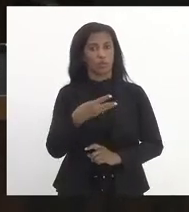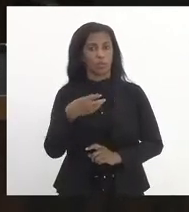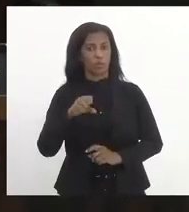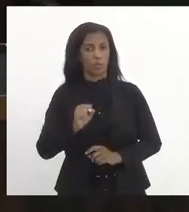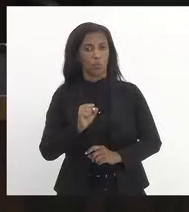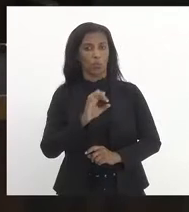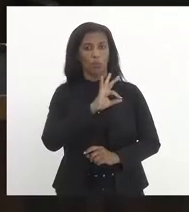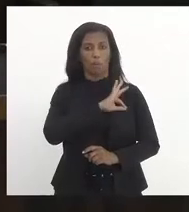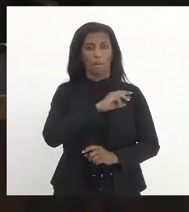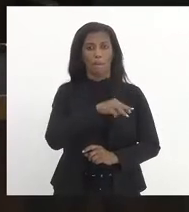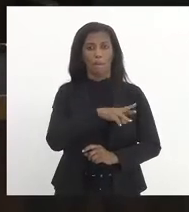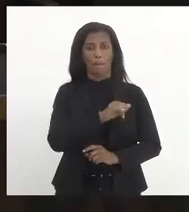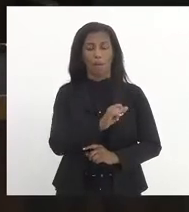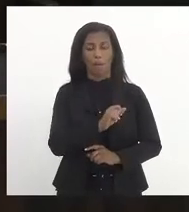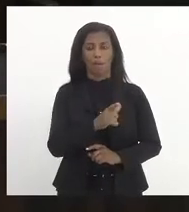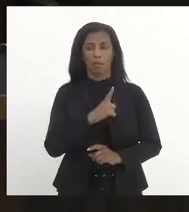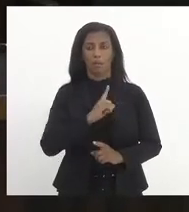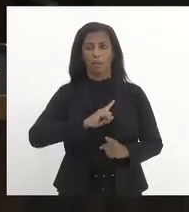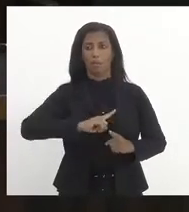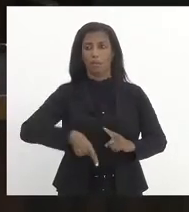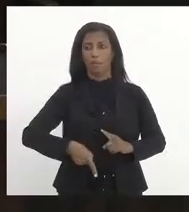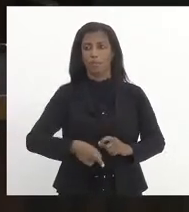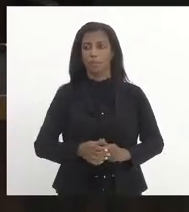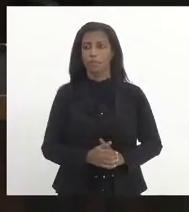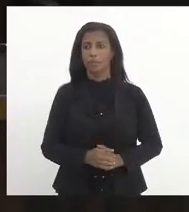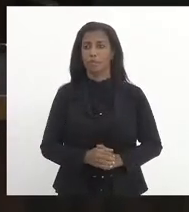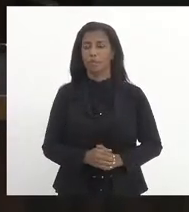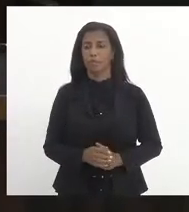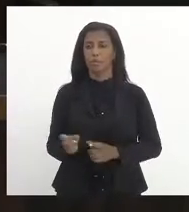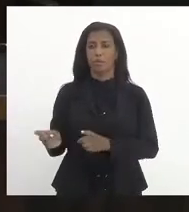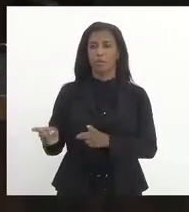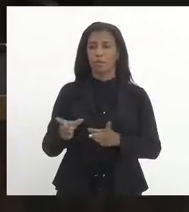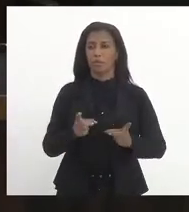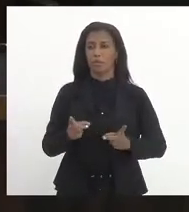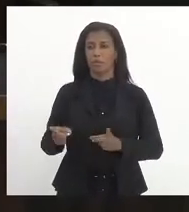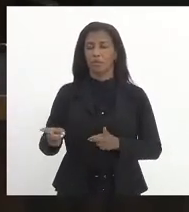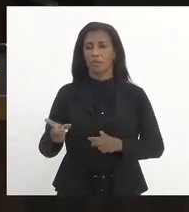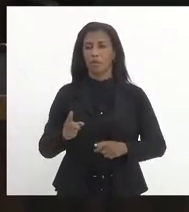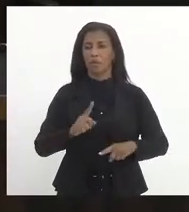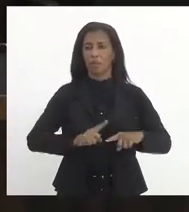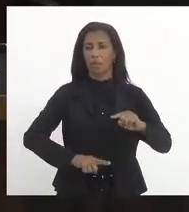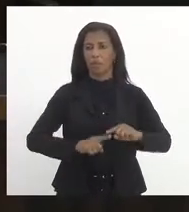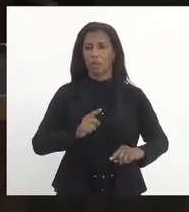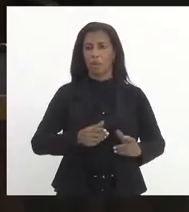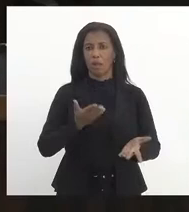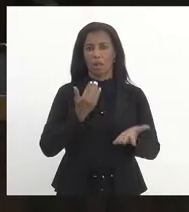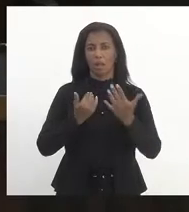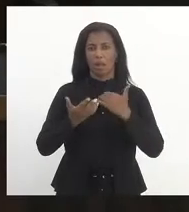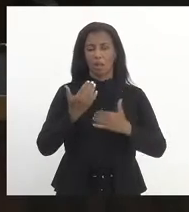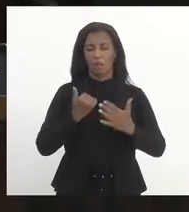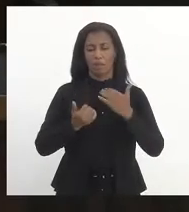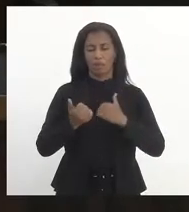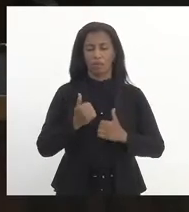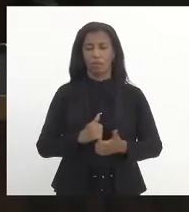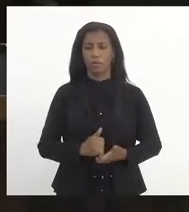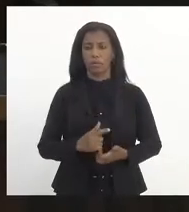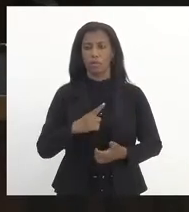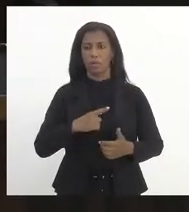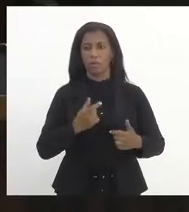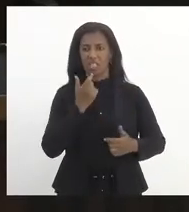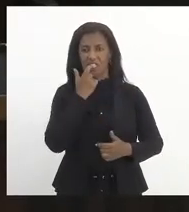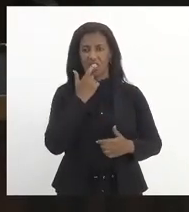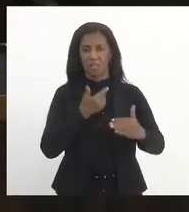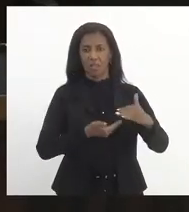deputada Marta Rocha, que dispõe sobre a proibição de comercialização e distribuição de produtos alimentícios cujas